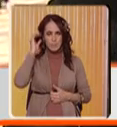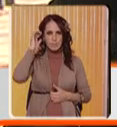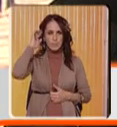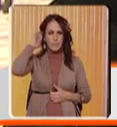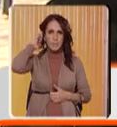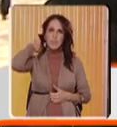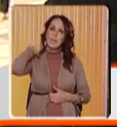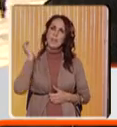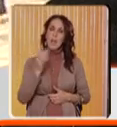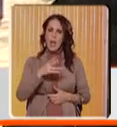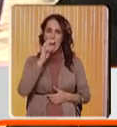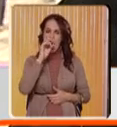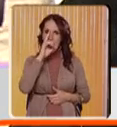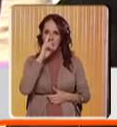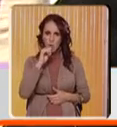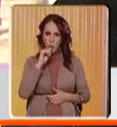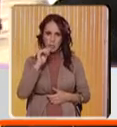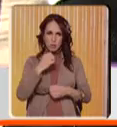Beber álcool pode destruir os neurónios?